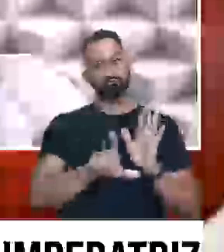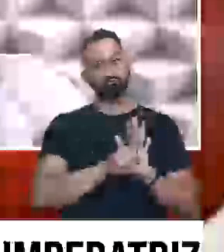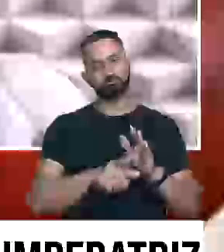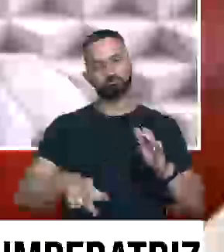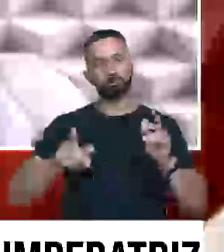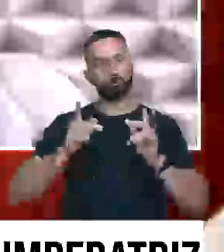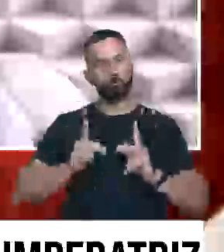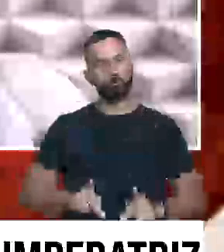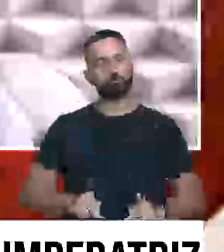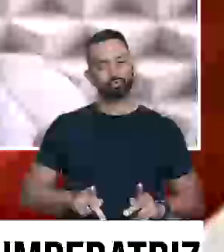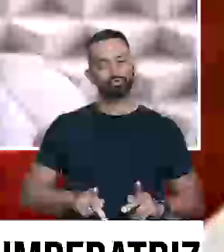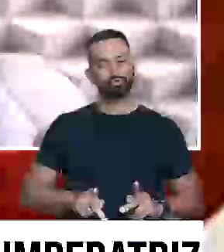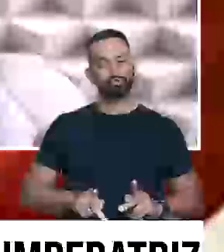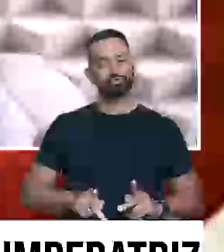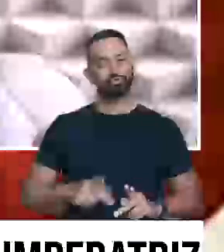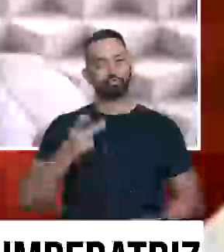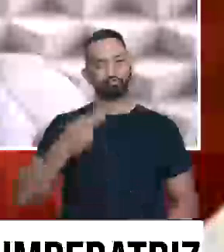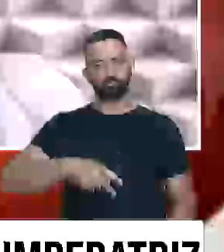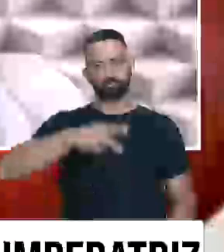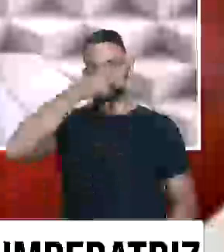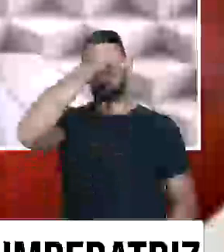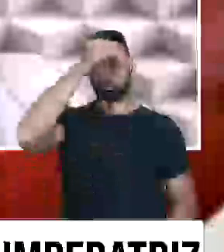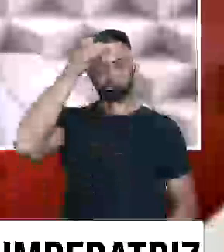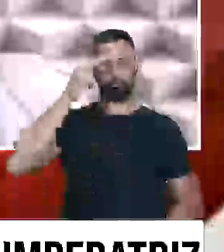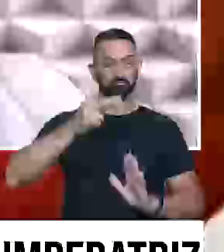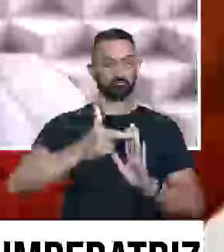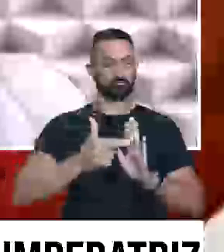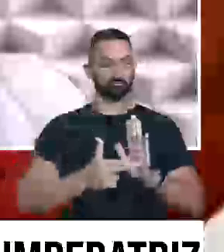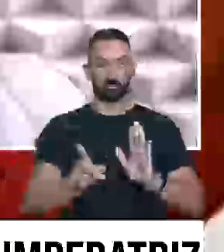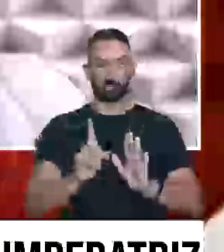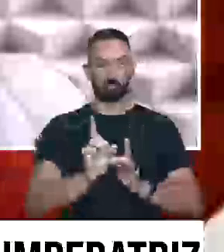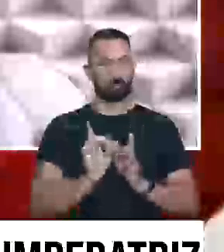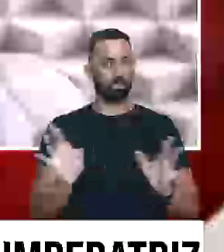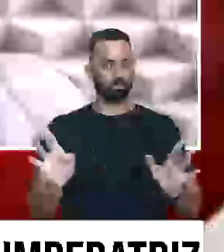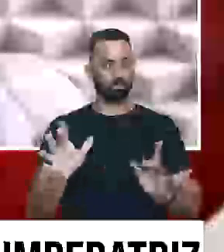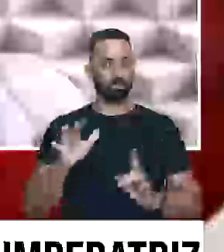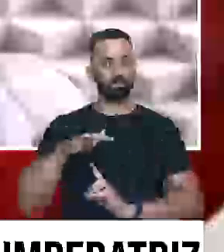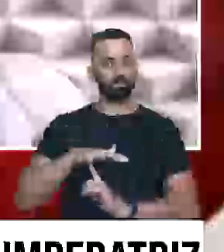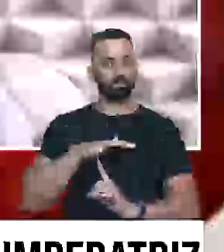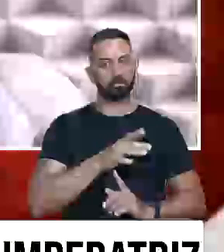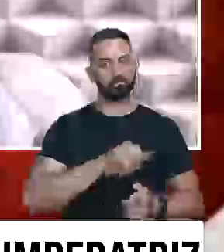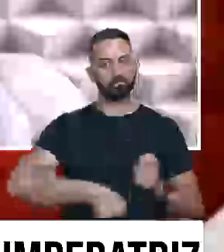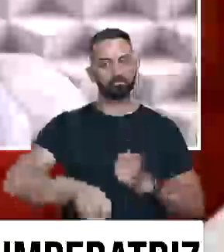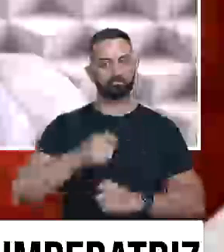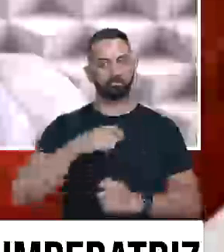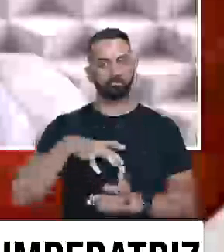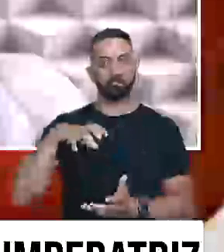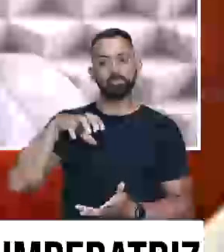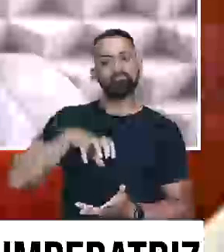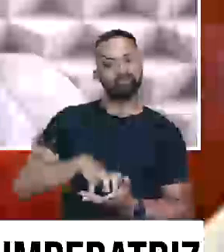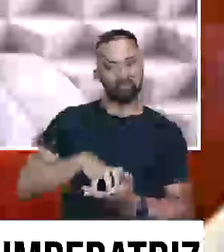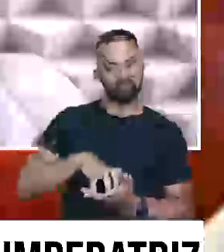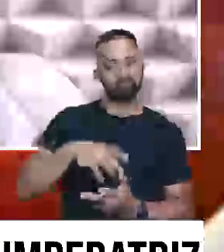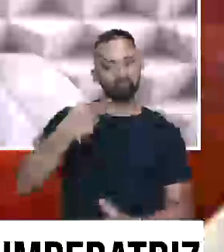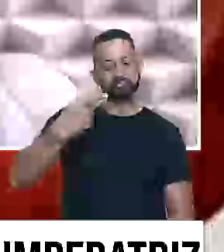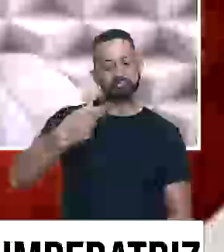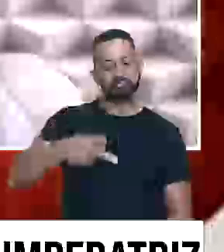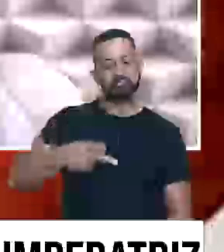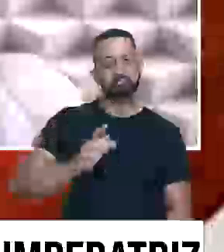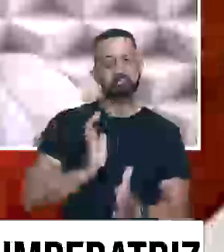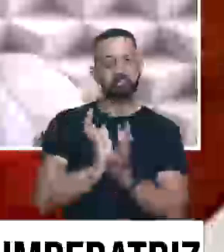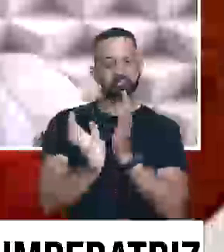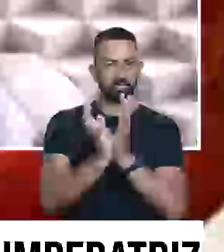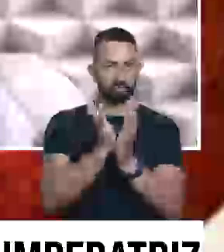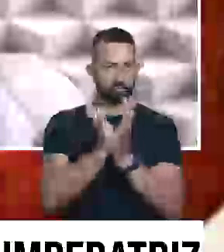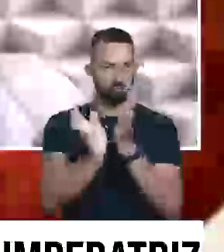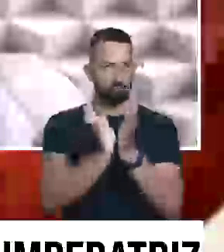código de postura do município. A lei municipal, as regras do município não permitem que esse tipo de comércio tenha pontos fixos